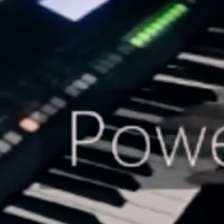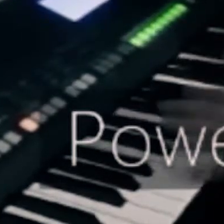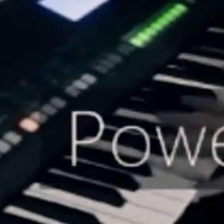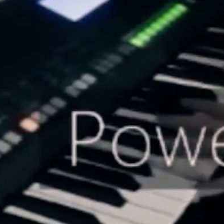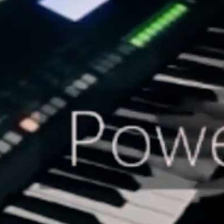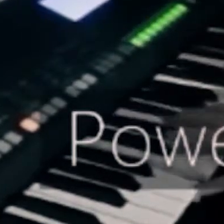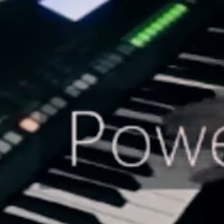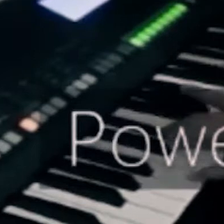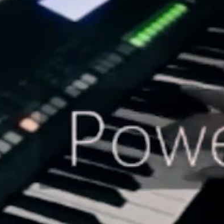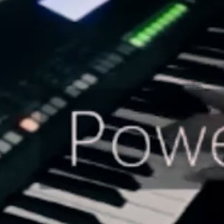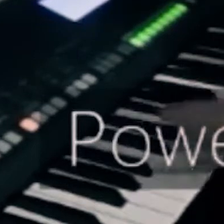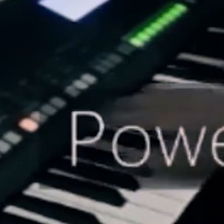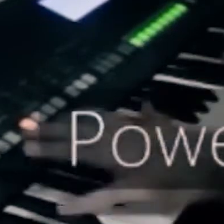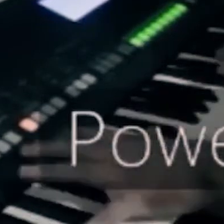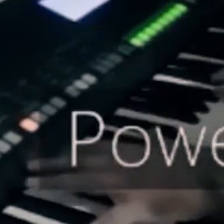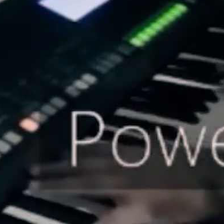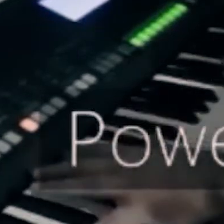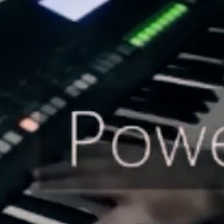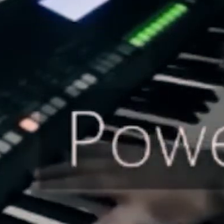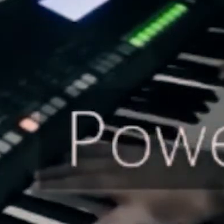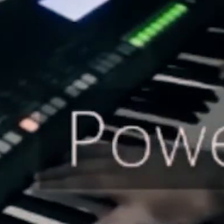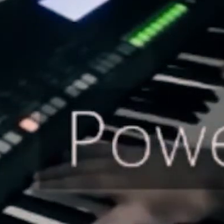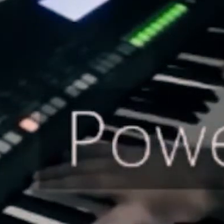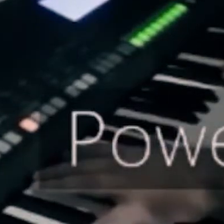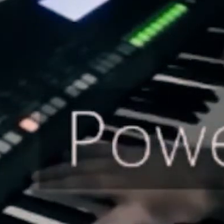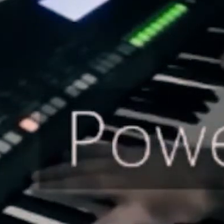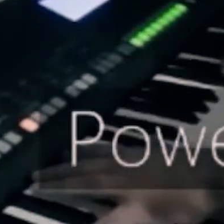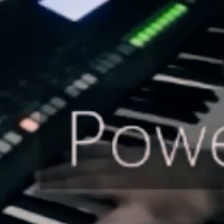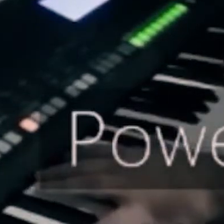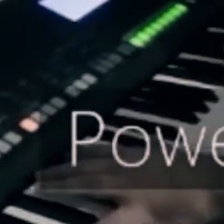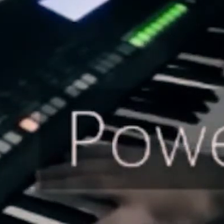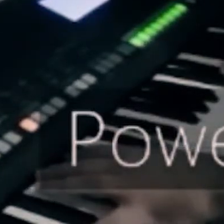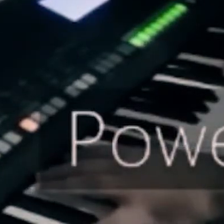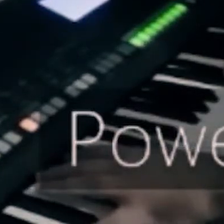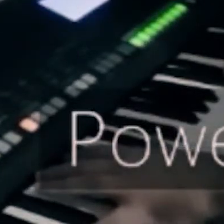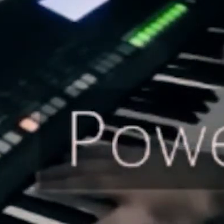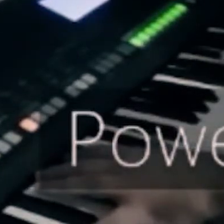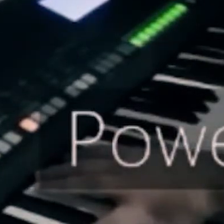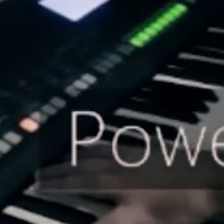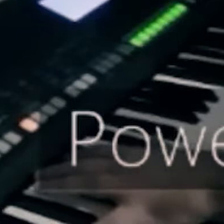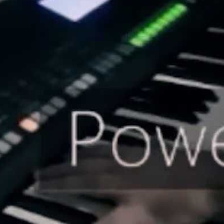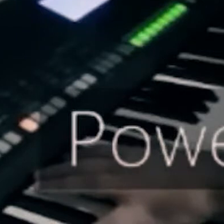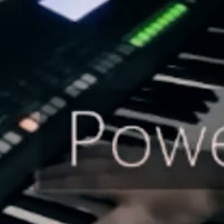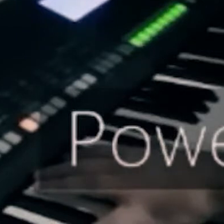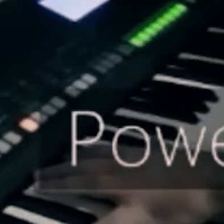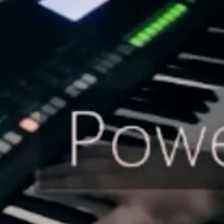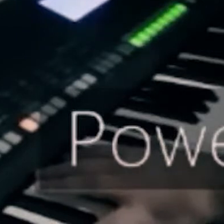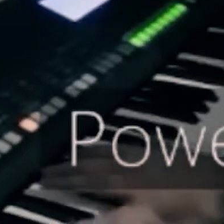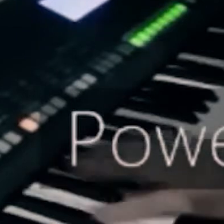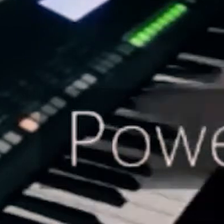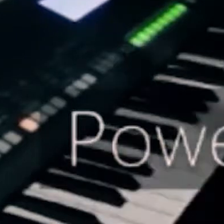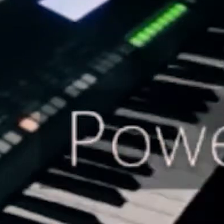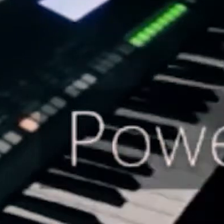cabelos, cavanhaque e bigodes castanhos e usa blusa preta. Um jovem fala para a câmera. Ele é negro, tem cabelos e barba curtos e usa